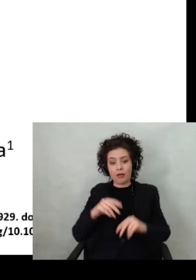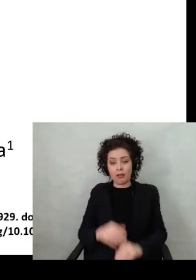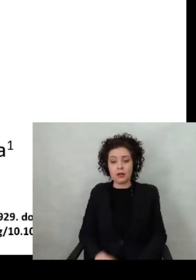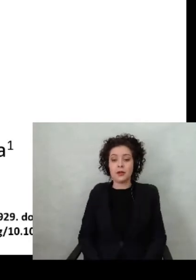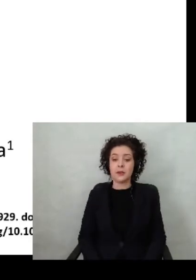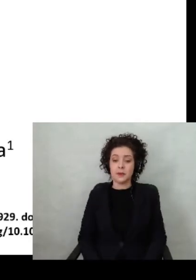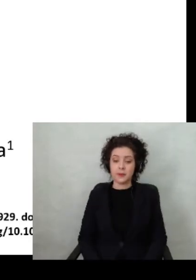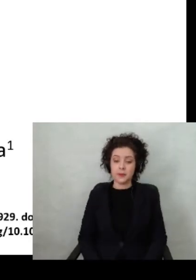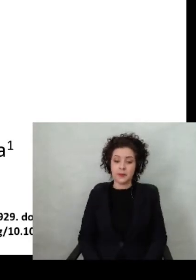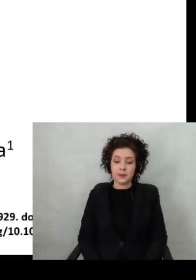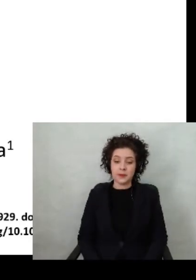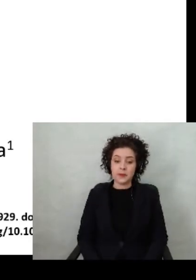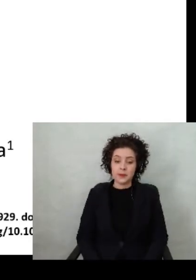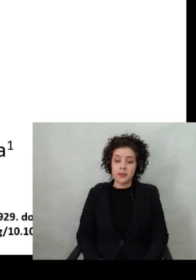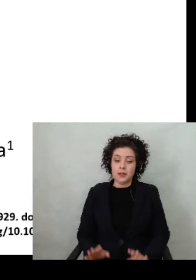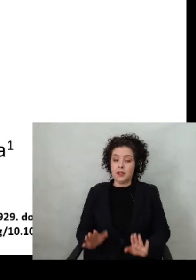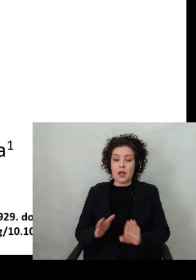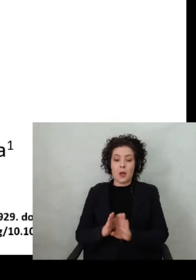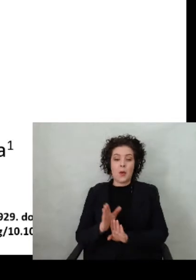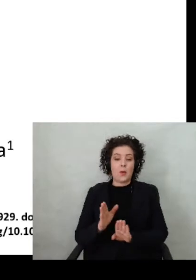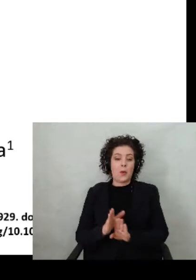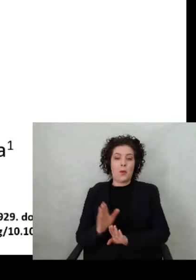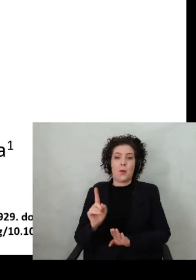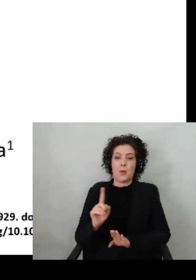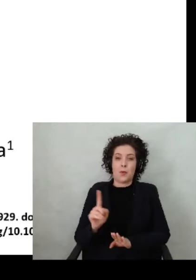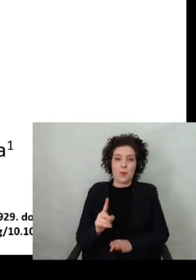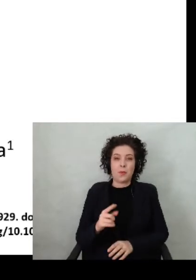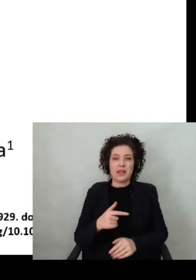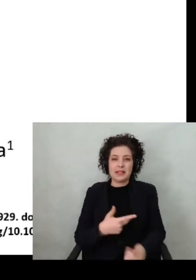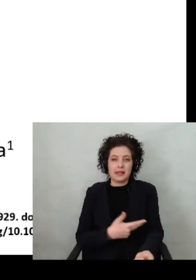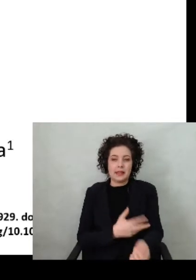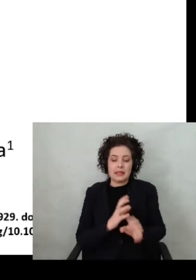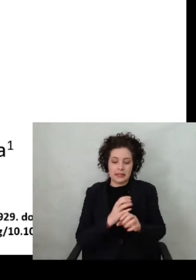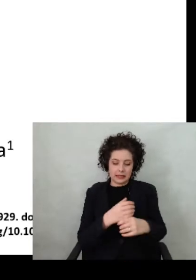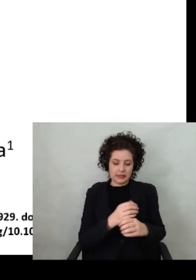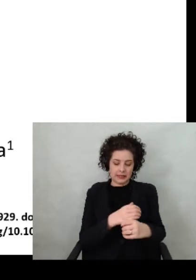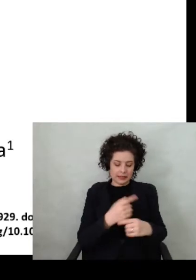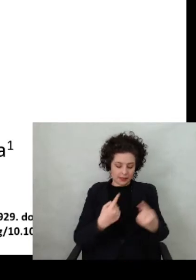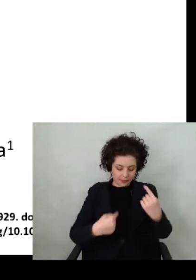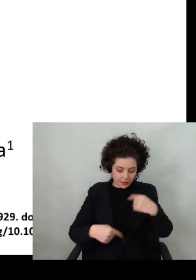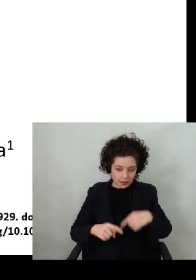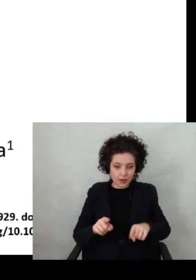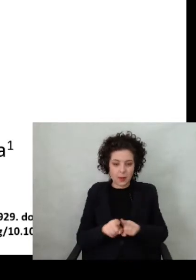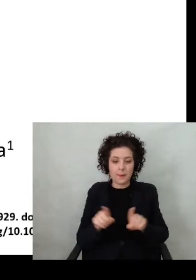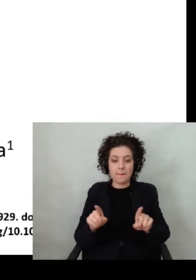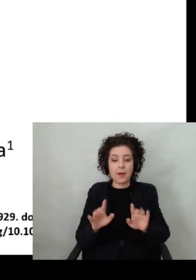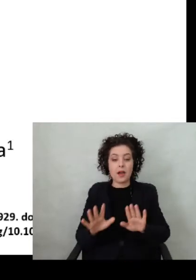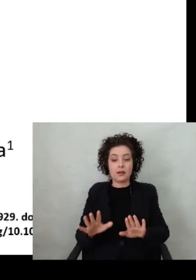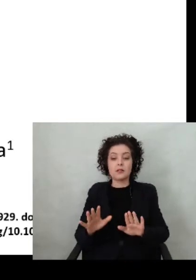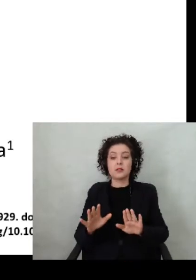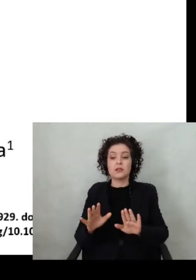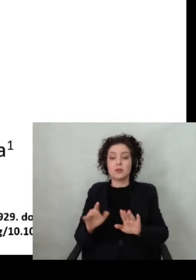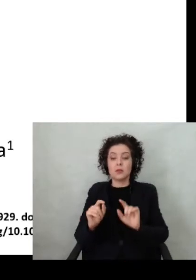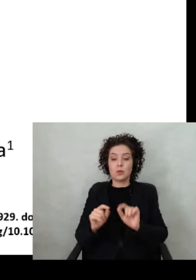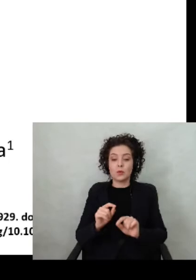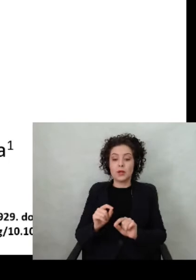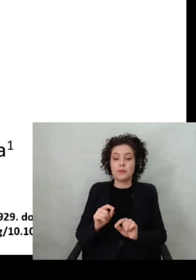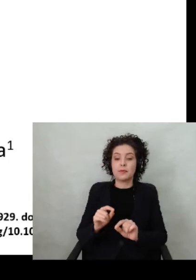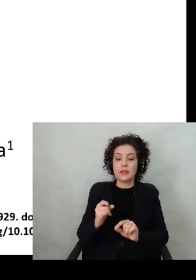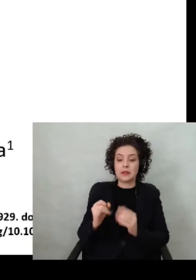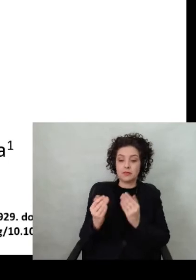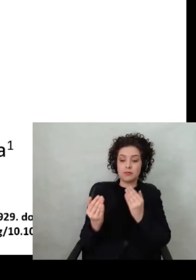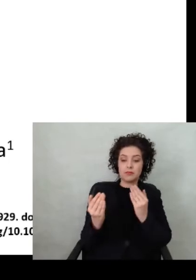não recomenda fazer esses exames de rotina, mas manter alta suspeição de fenômenos tromboembólicos